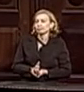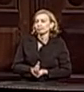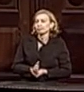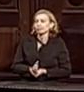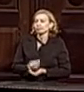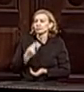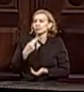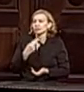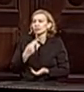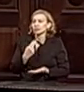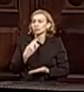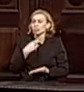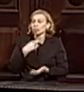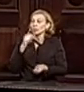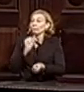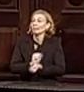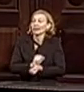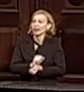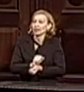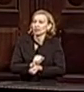em cura.